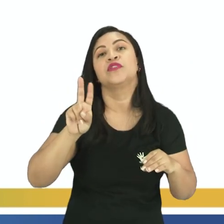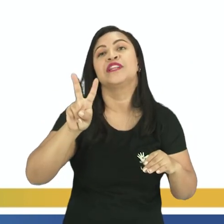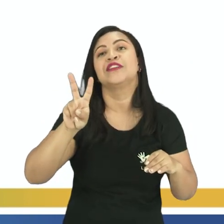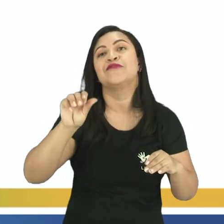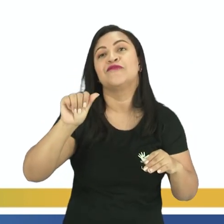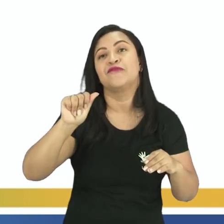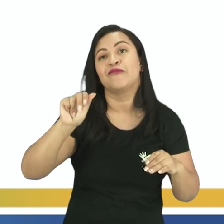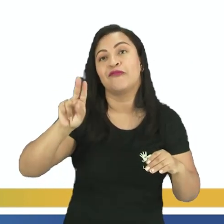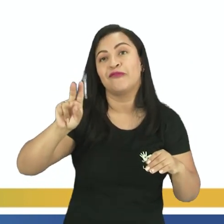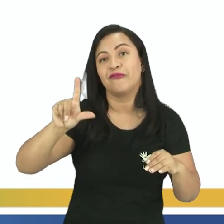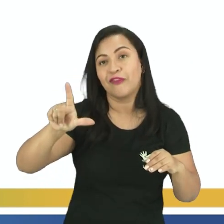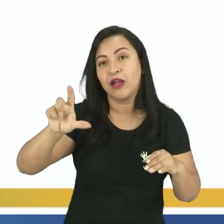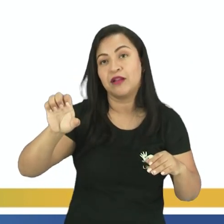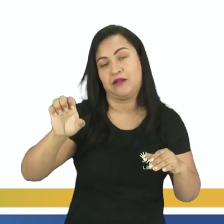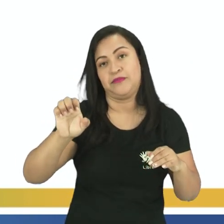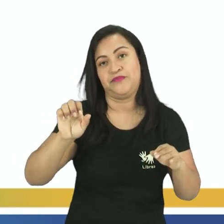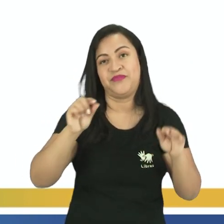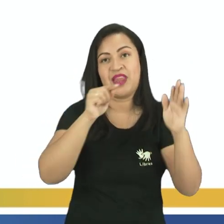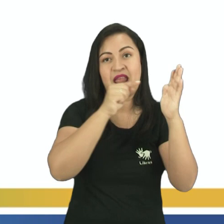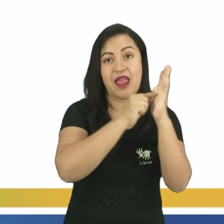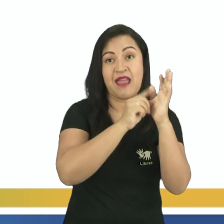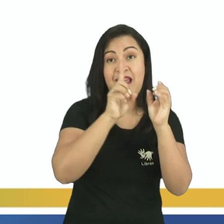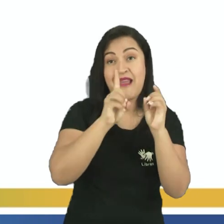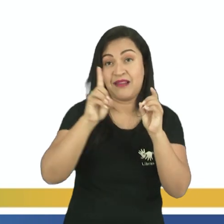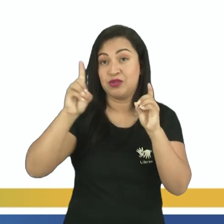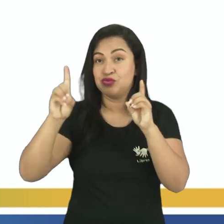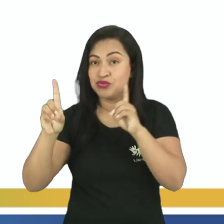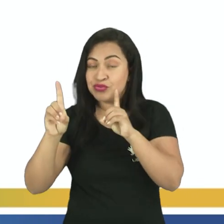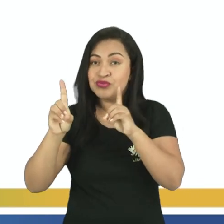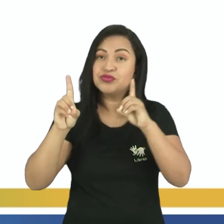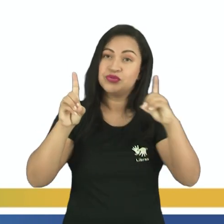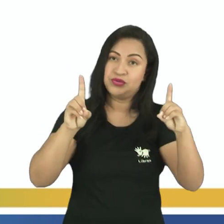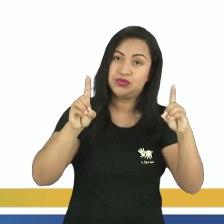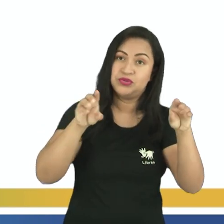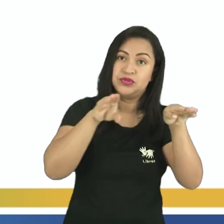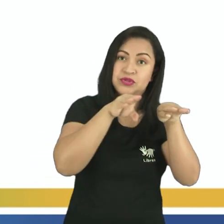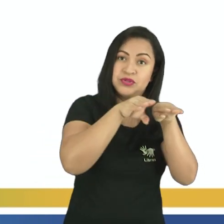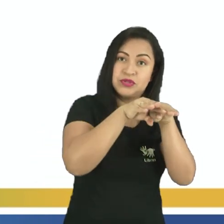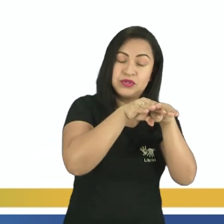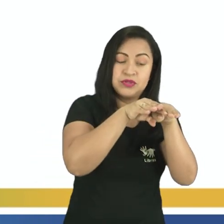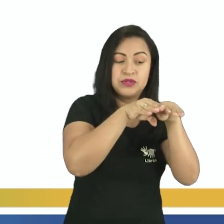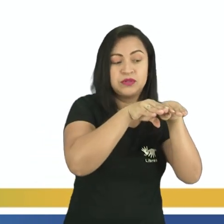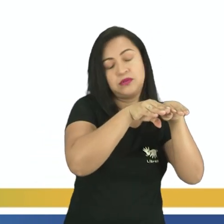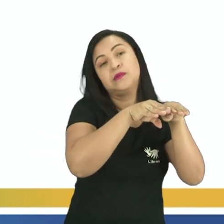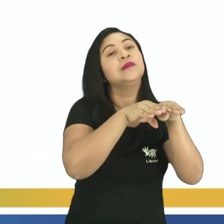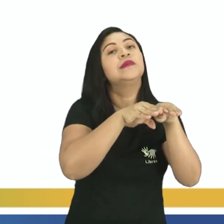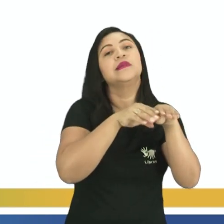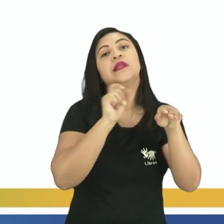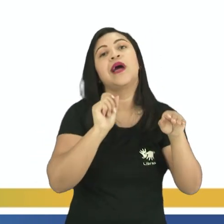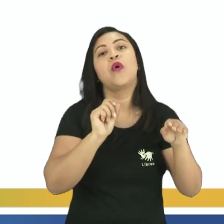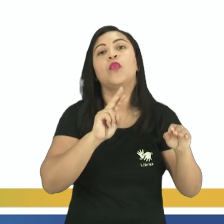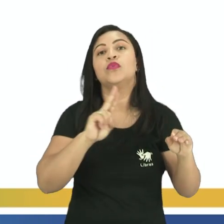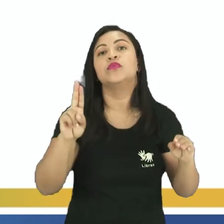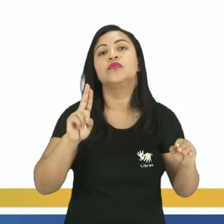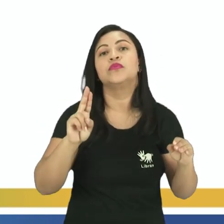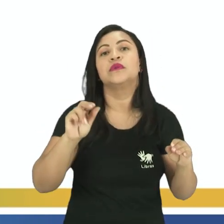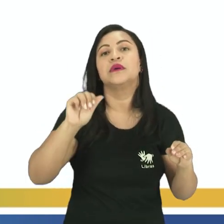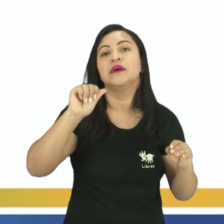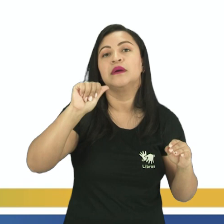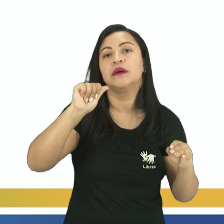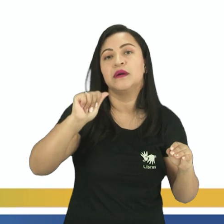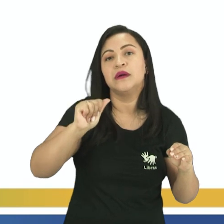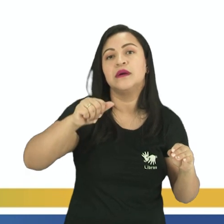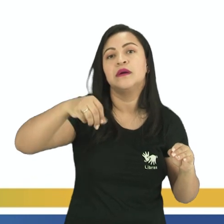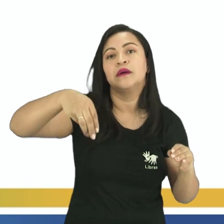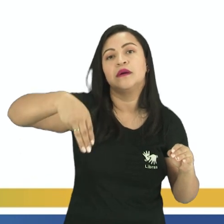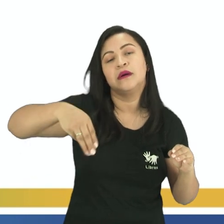vale. A distância entre o nível de equilíbrio e a crista, nós denominamos de amplitude.